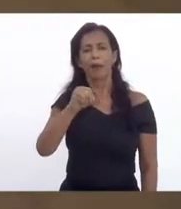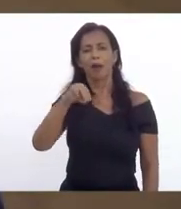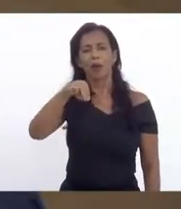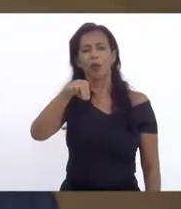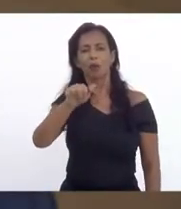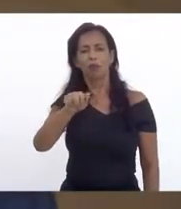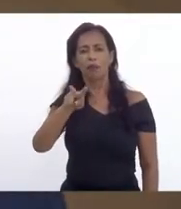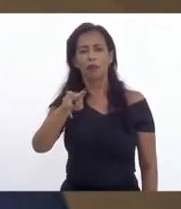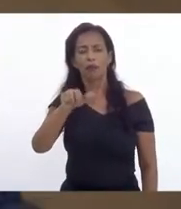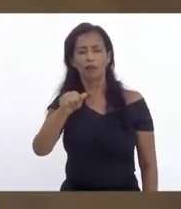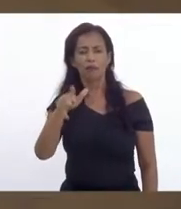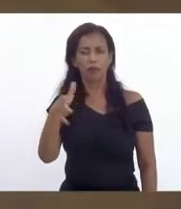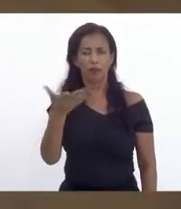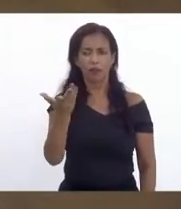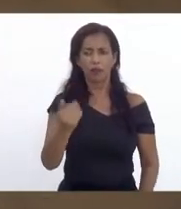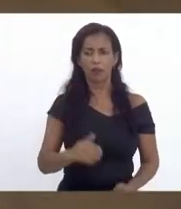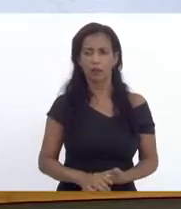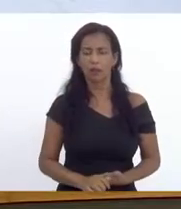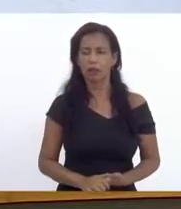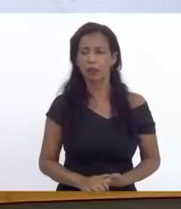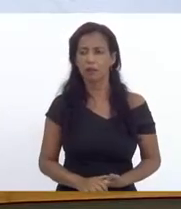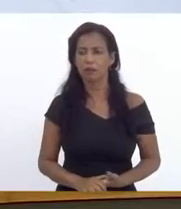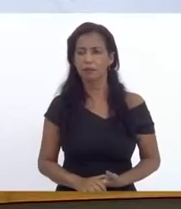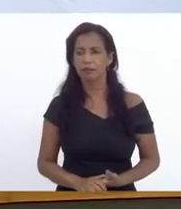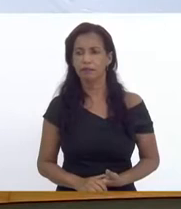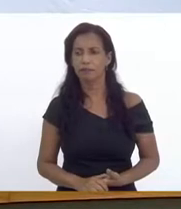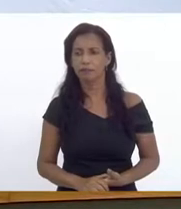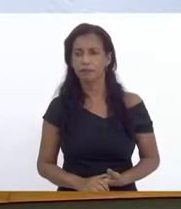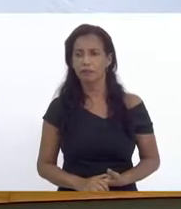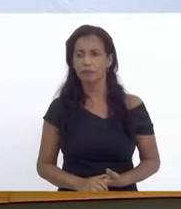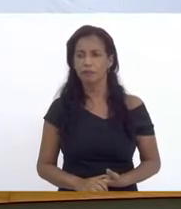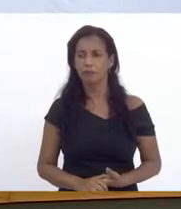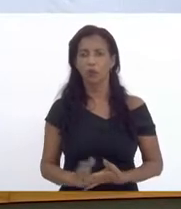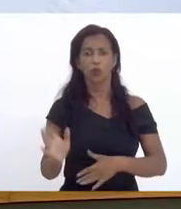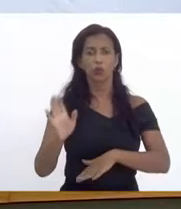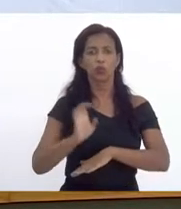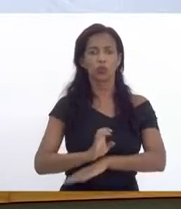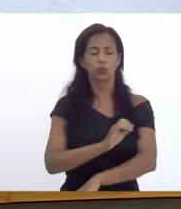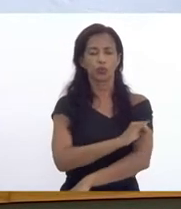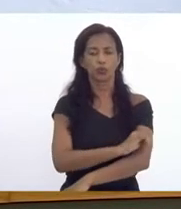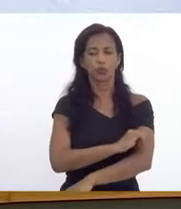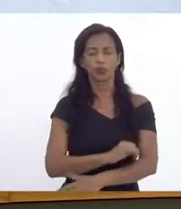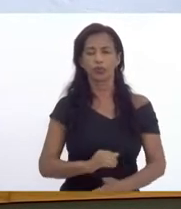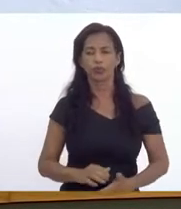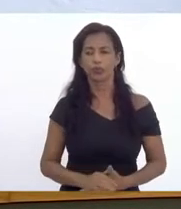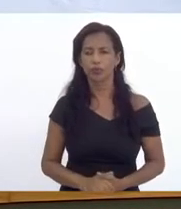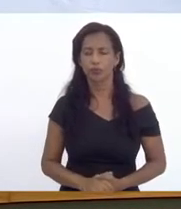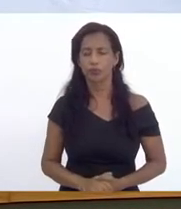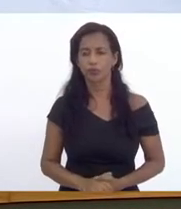Federação do Birô do